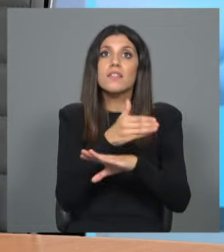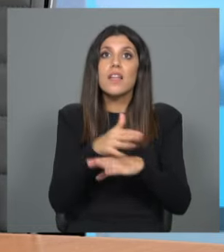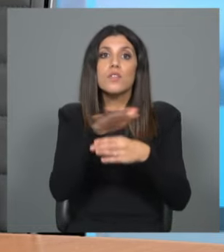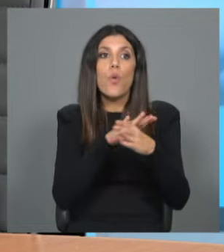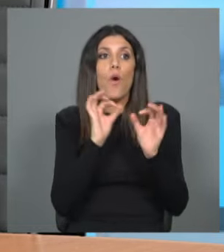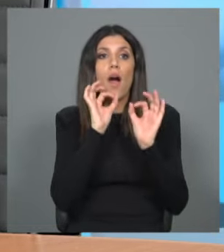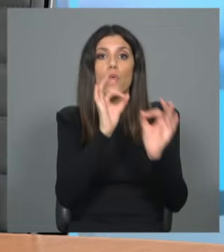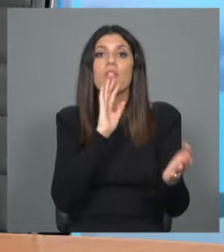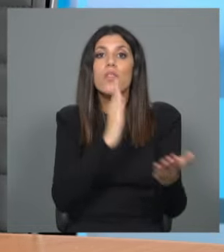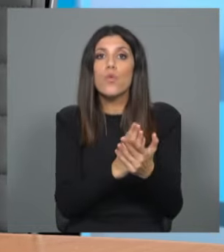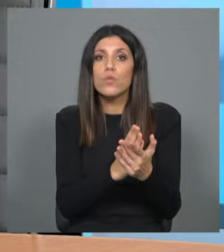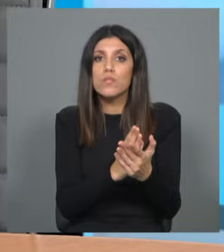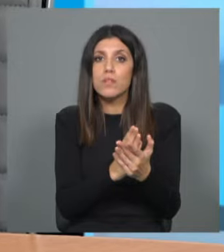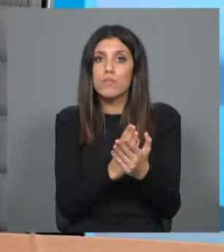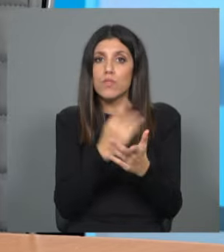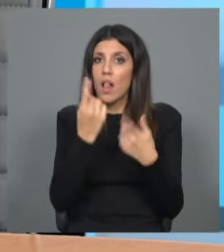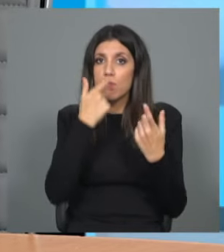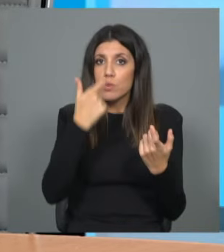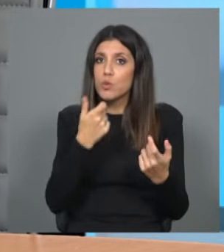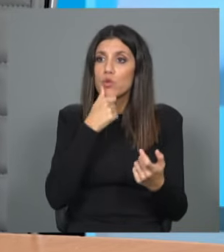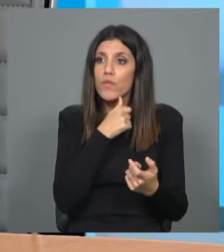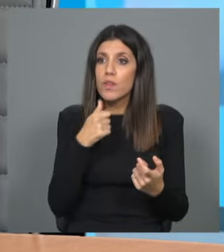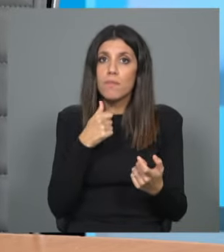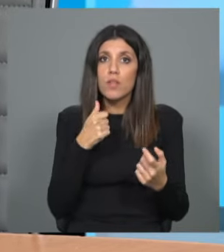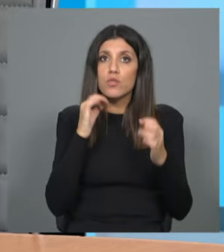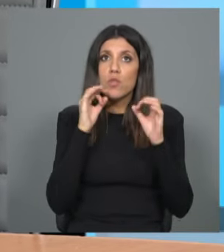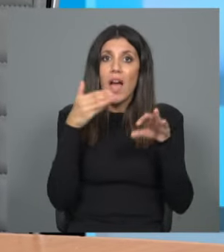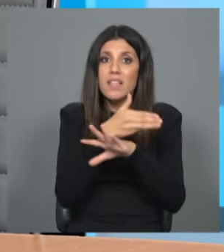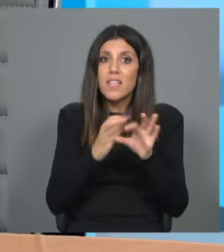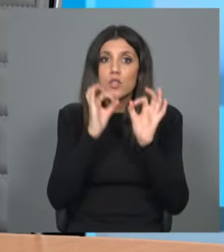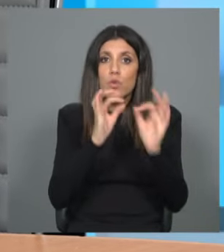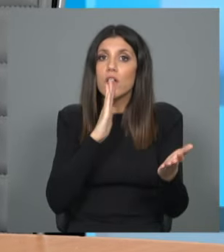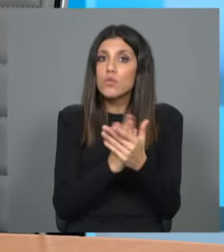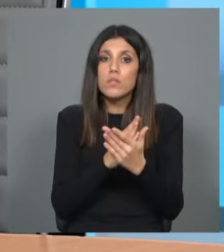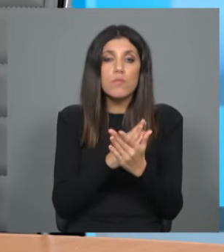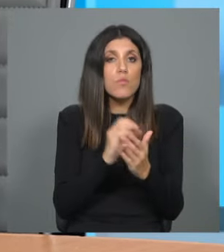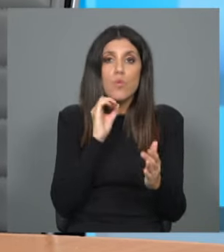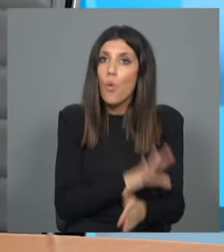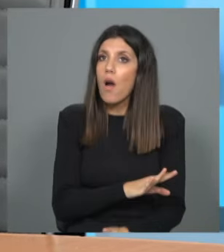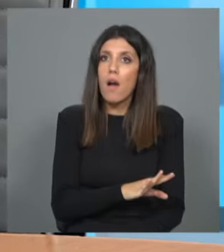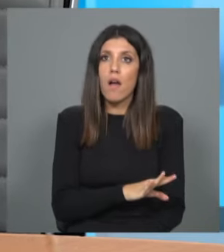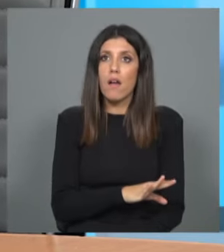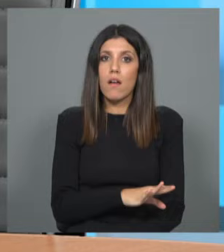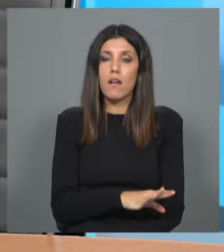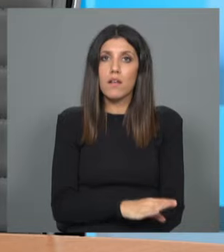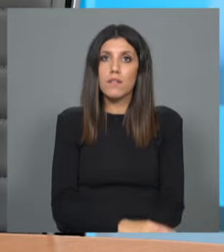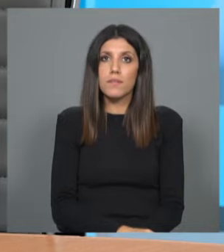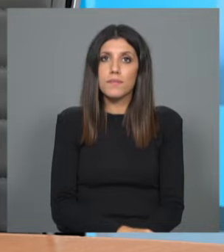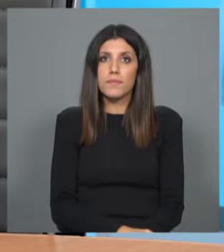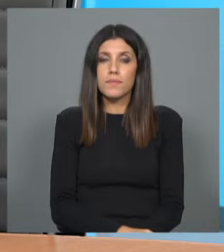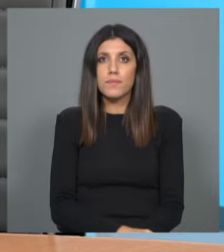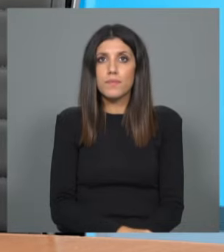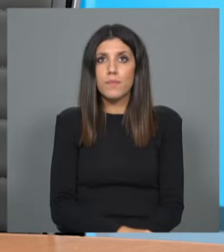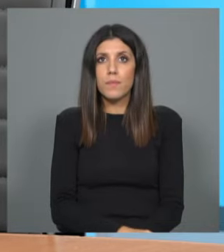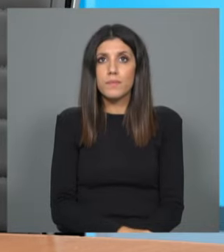especialidade que vai oferecer cuidados altamente diferenciados que não são passíveis de ser garantidos